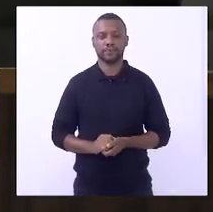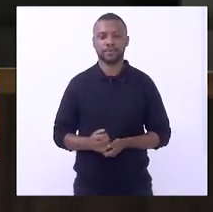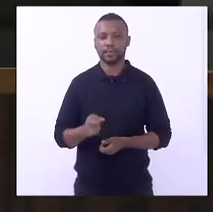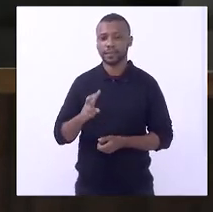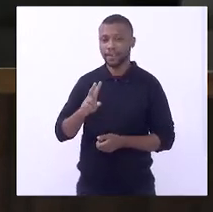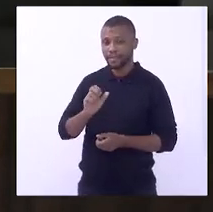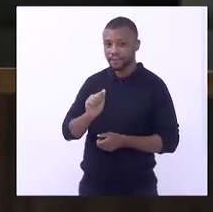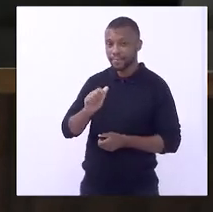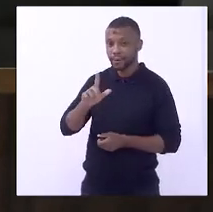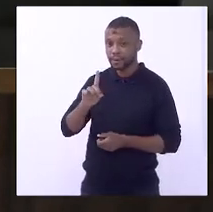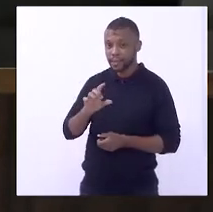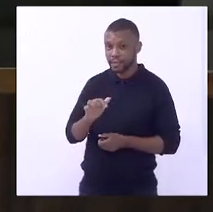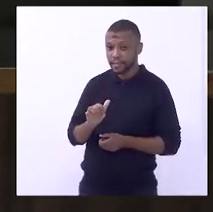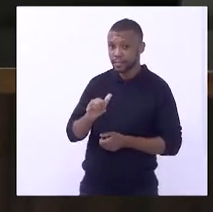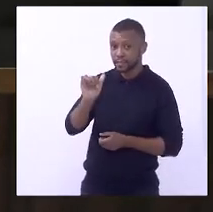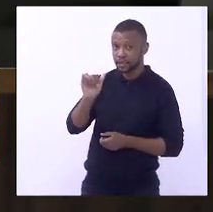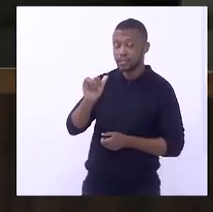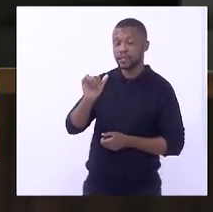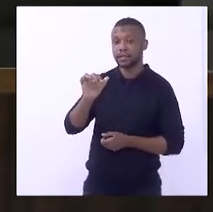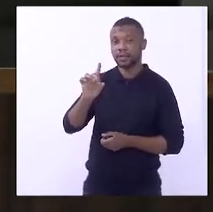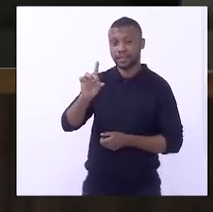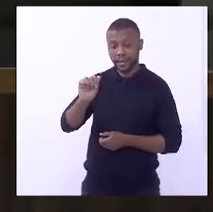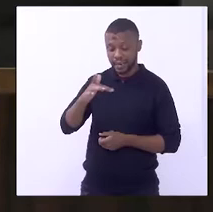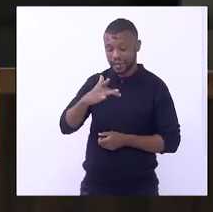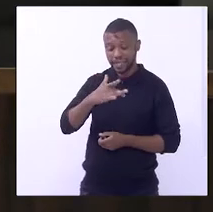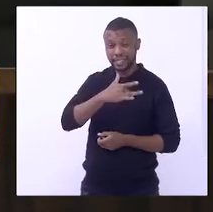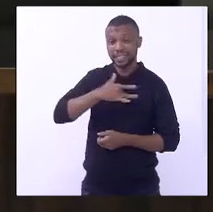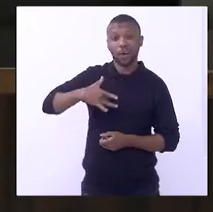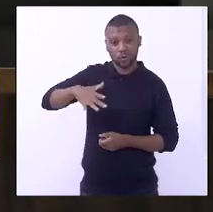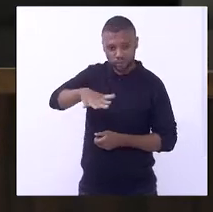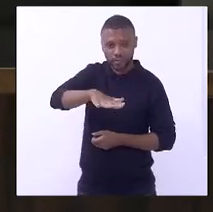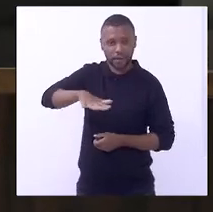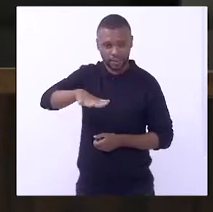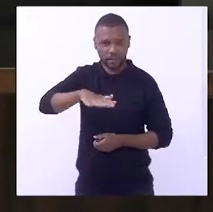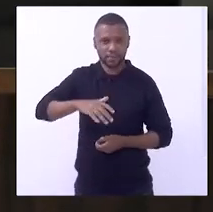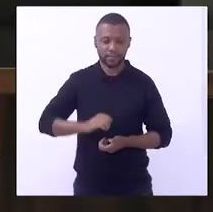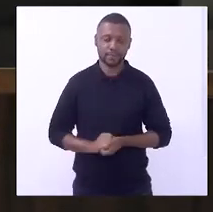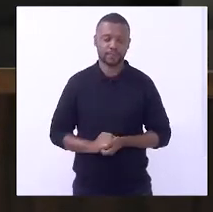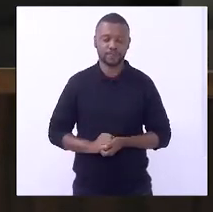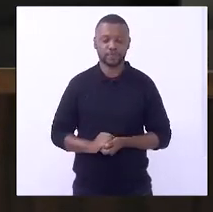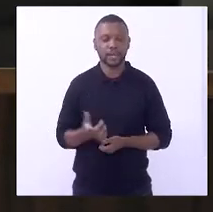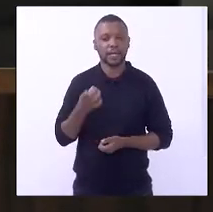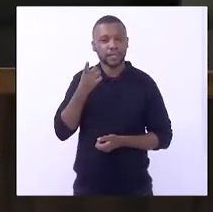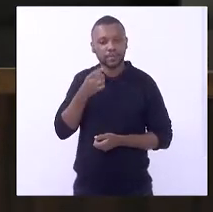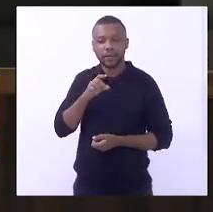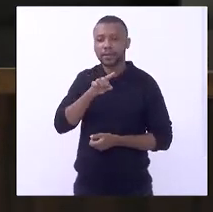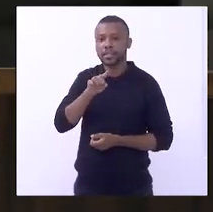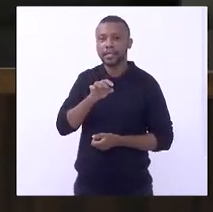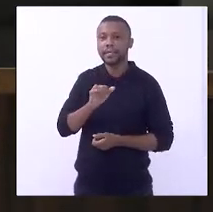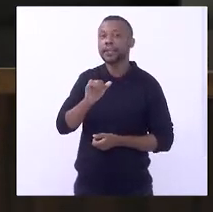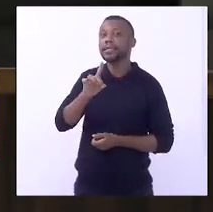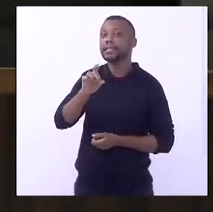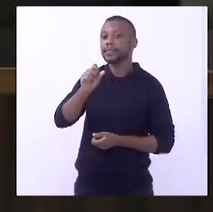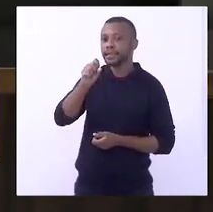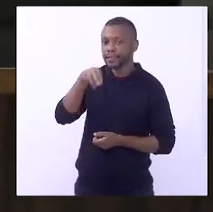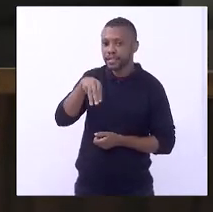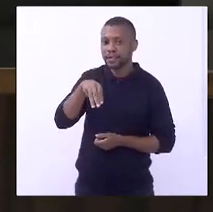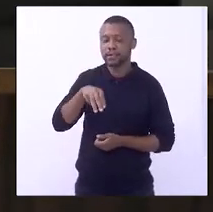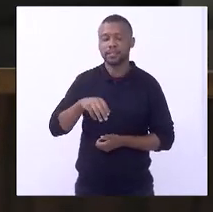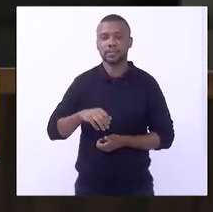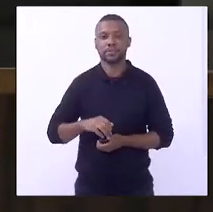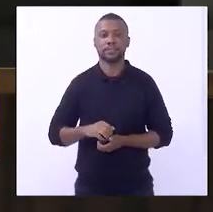Valdeci da Saúde, Valdeci da Saúde, Zeidan, deputada Zeidan.